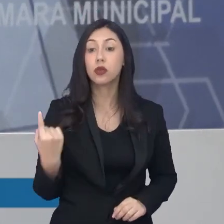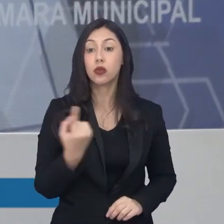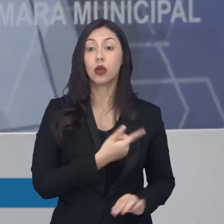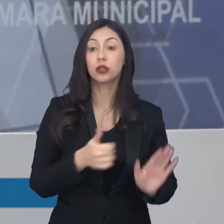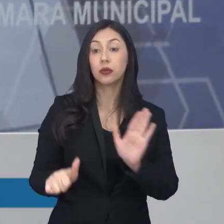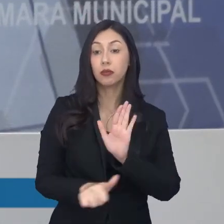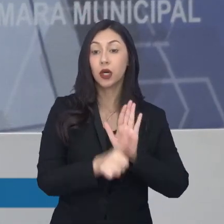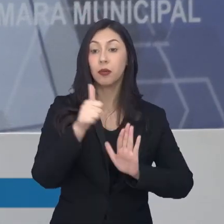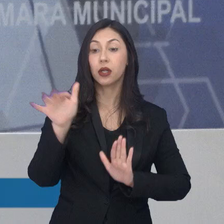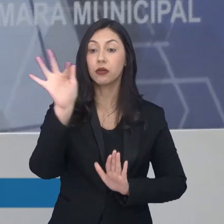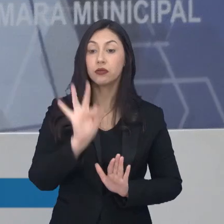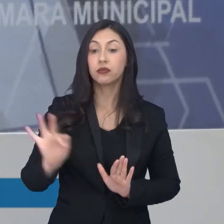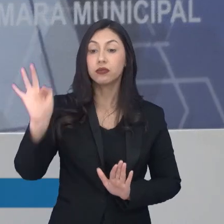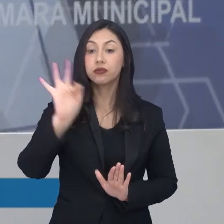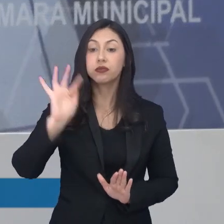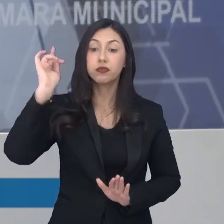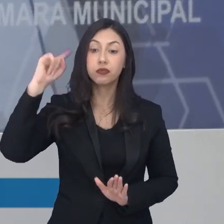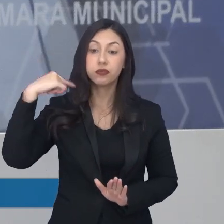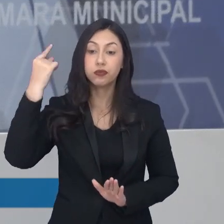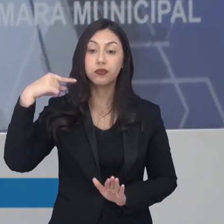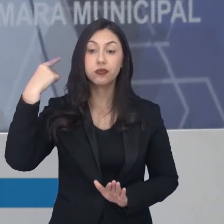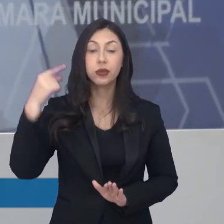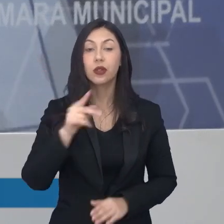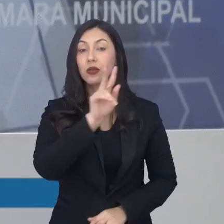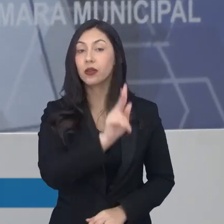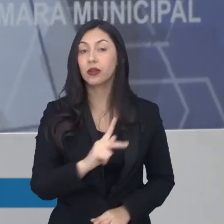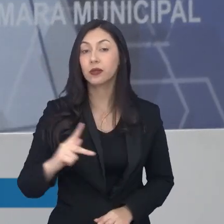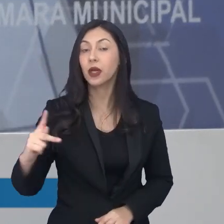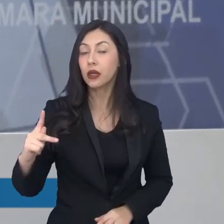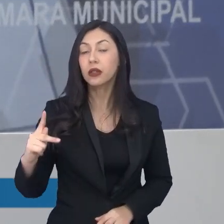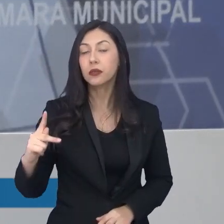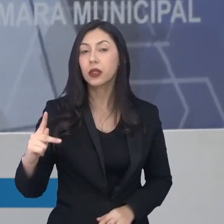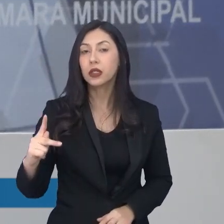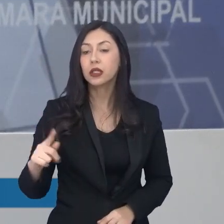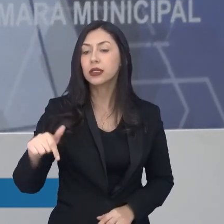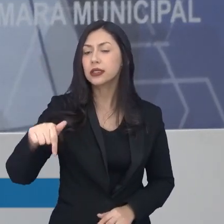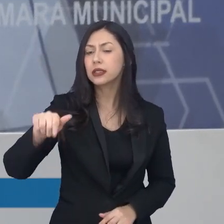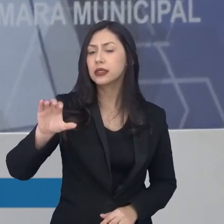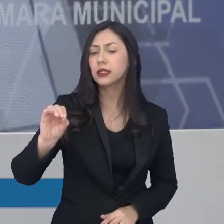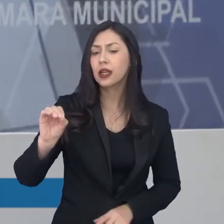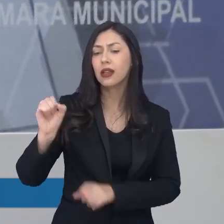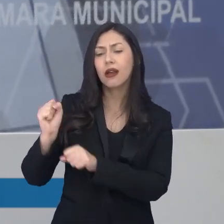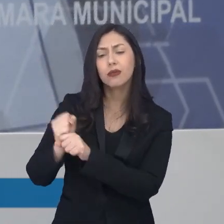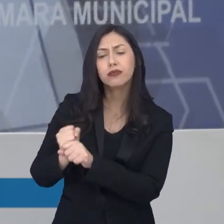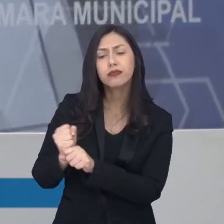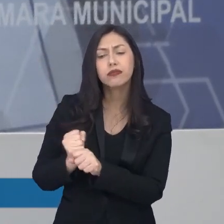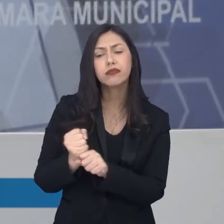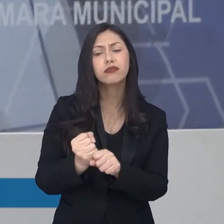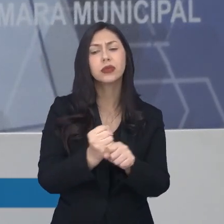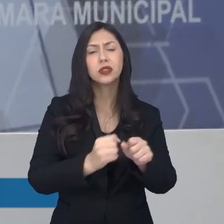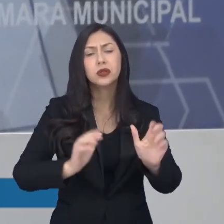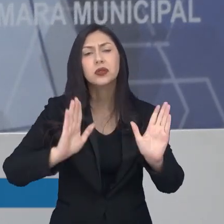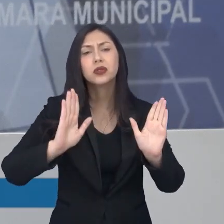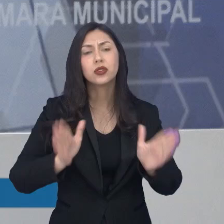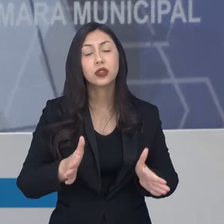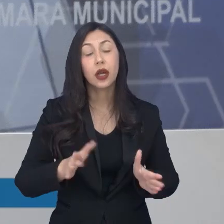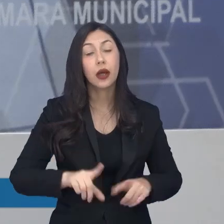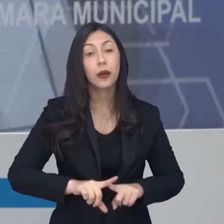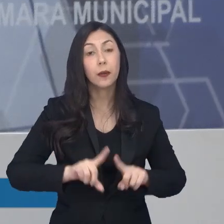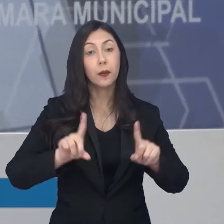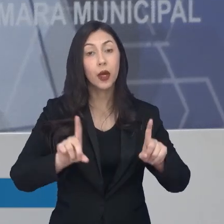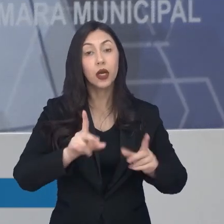primeira faculdade de Direito do Vale do Paraíba. 70 anos se passaram. No